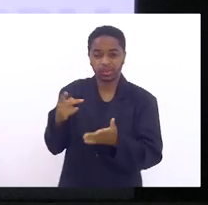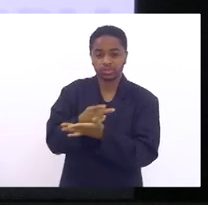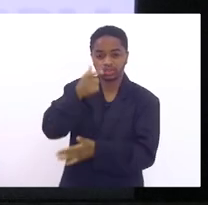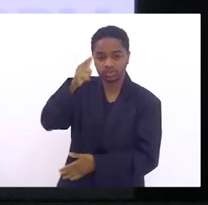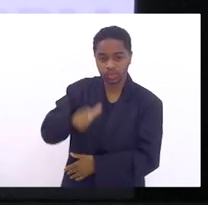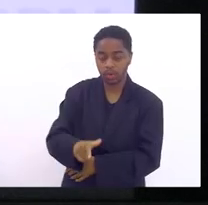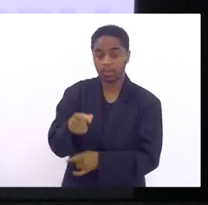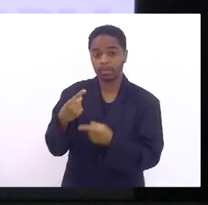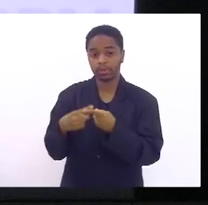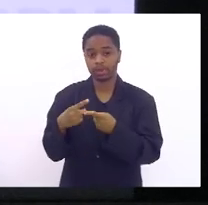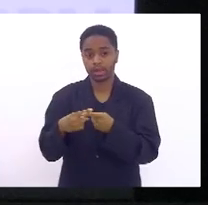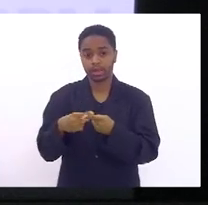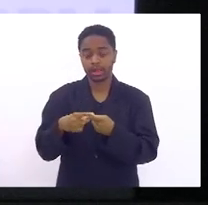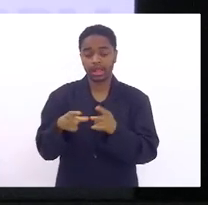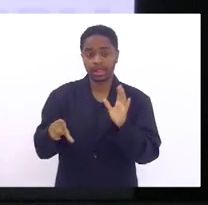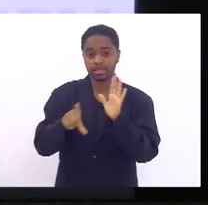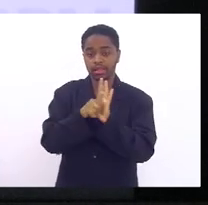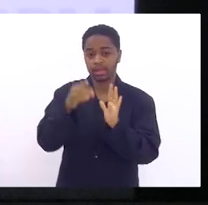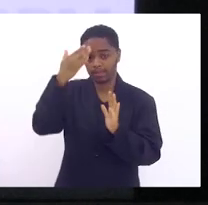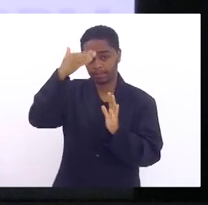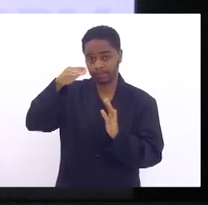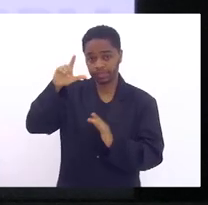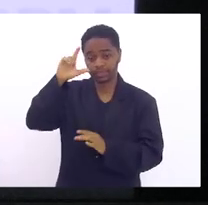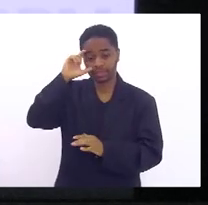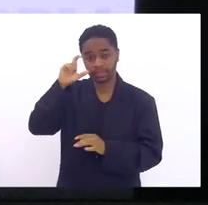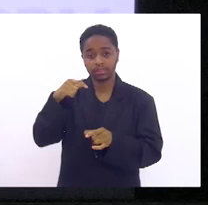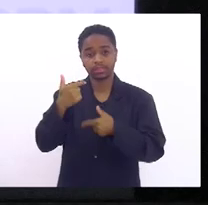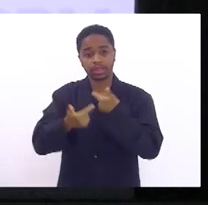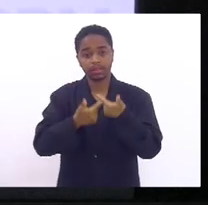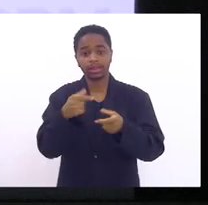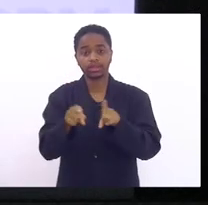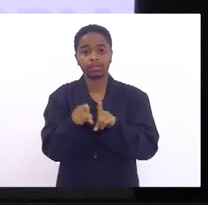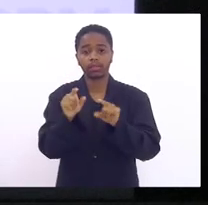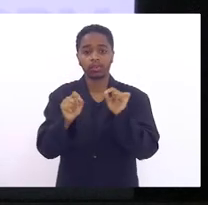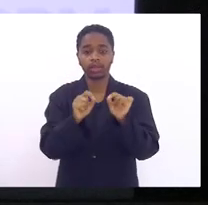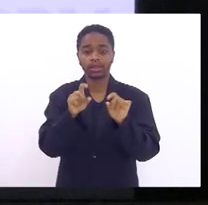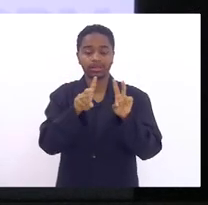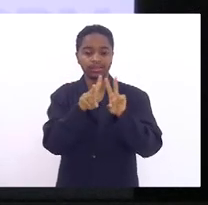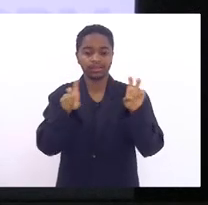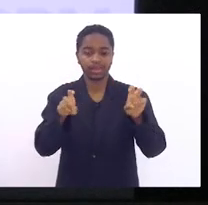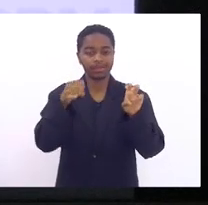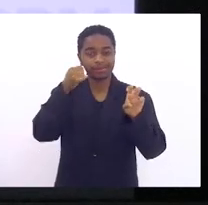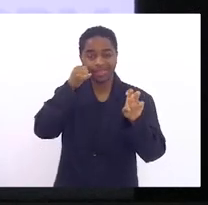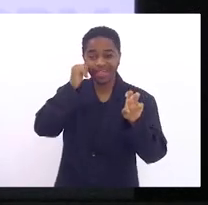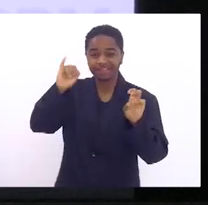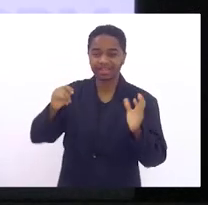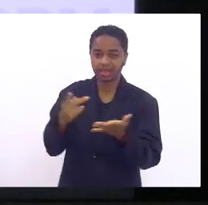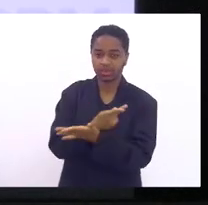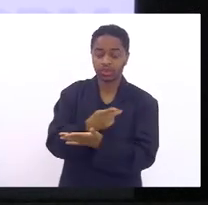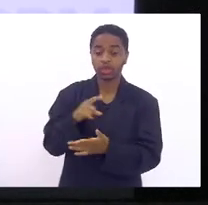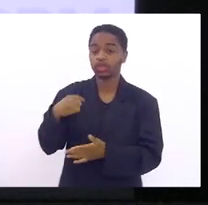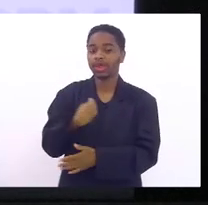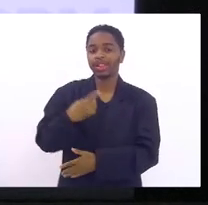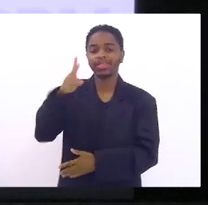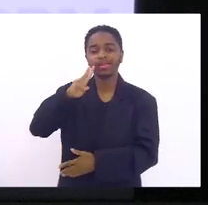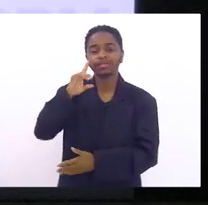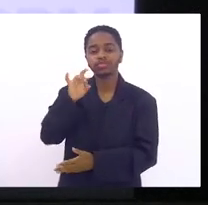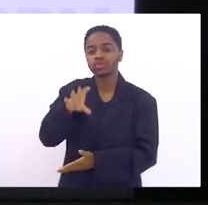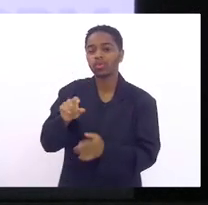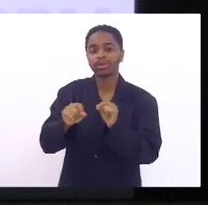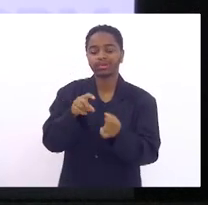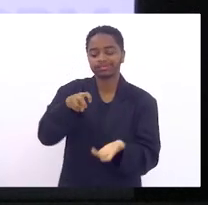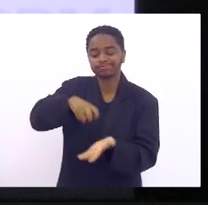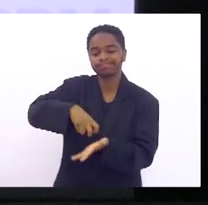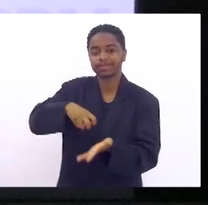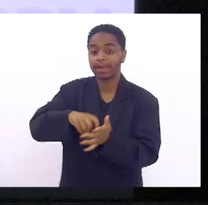lei marid da pen ela também trabalha as questões da prevenção né só que a gente só lembra da punição então a gente também